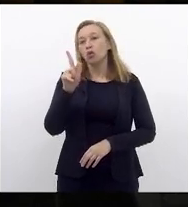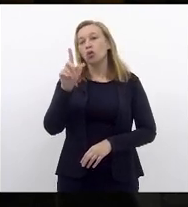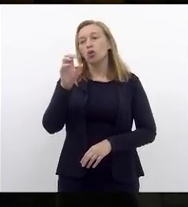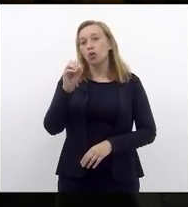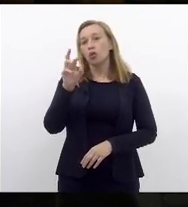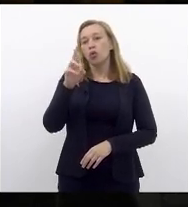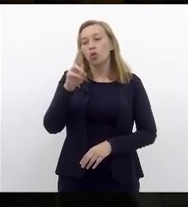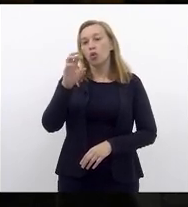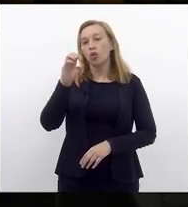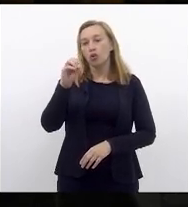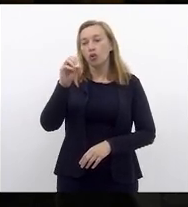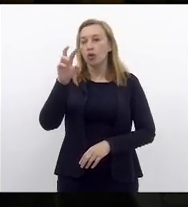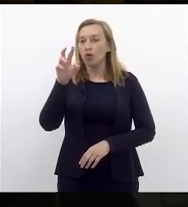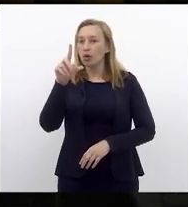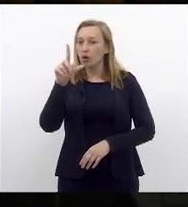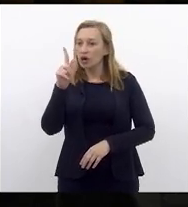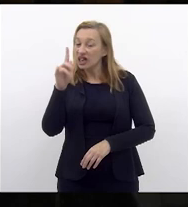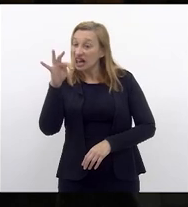com